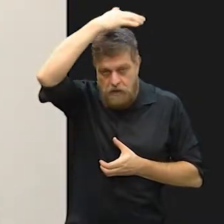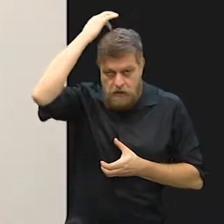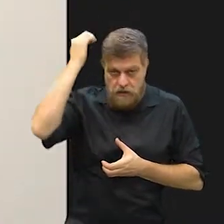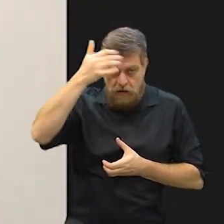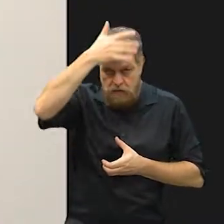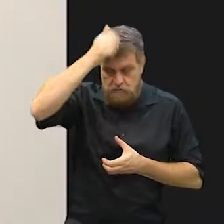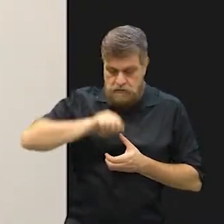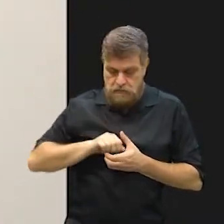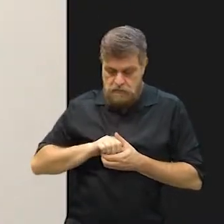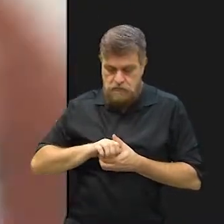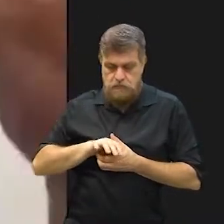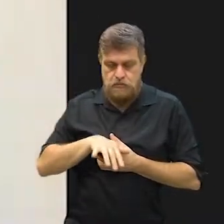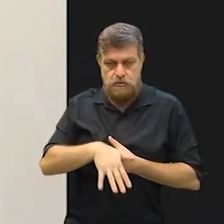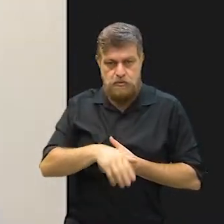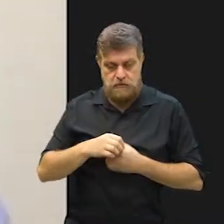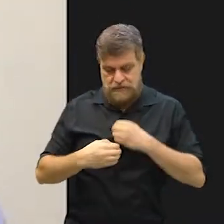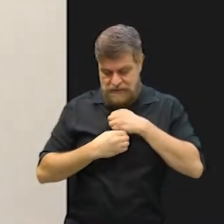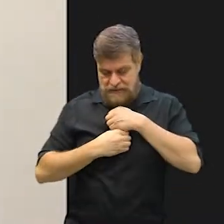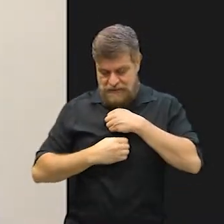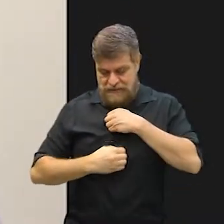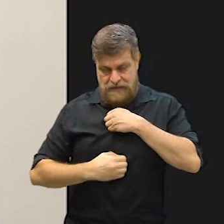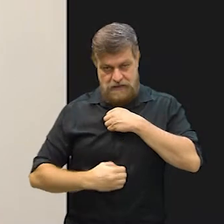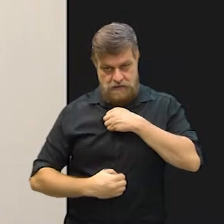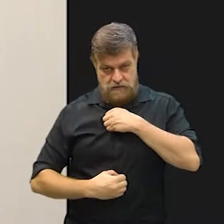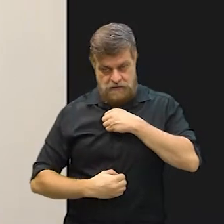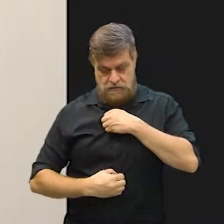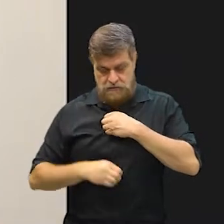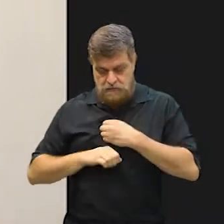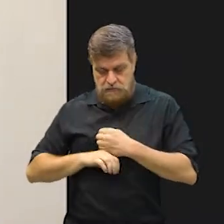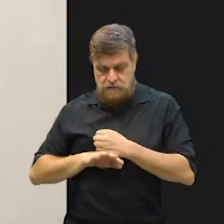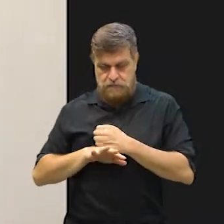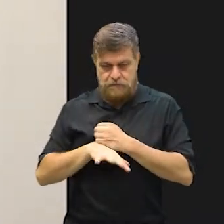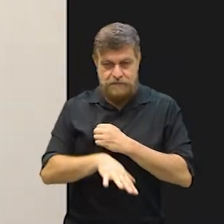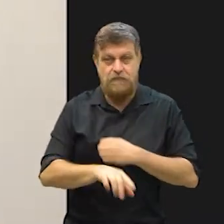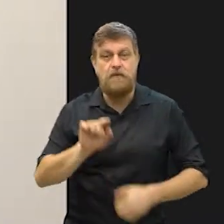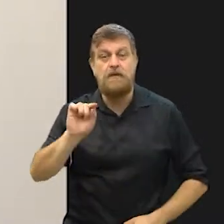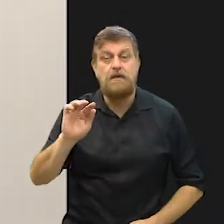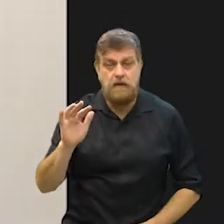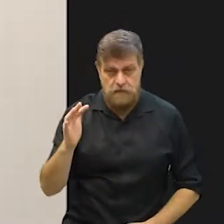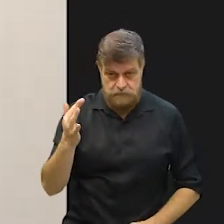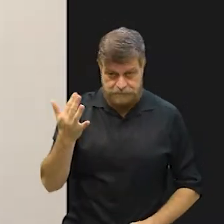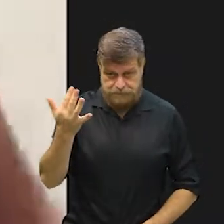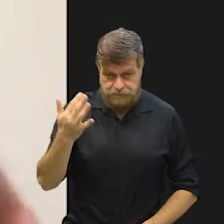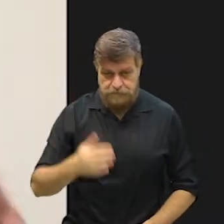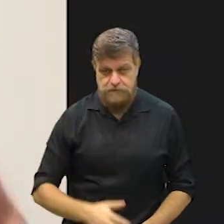cérebro, tá? Perde para a cavidade amniótica. E isso vai acabar